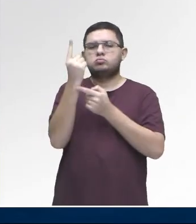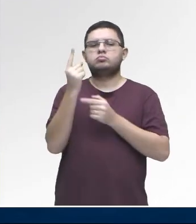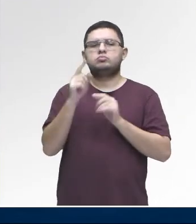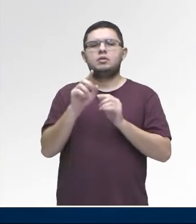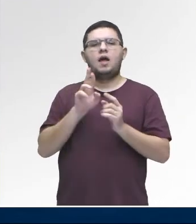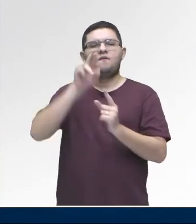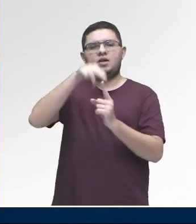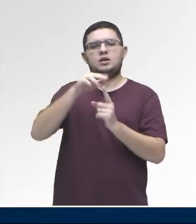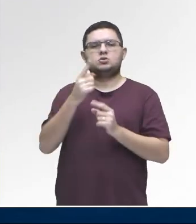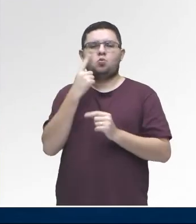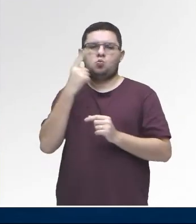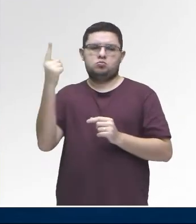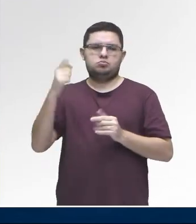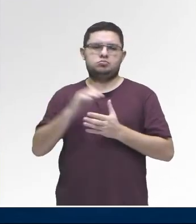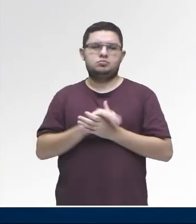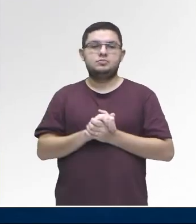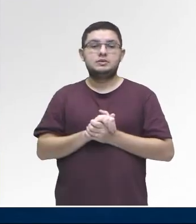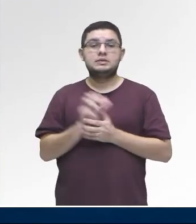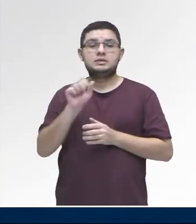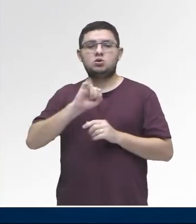Quando o ácido,